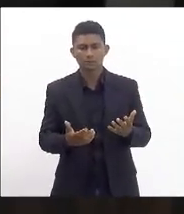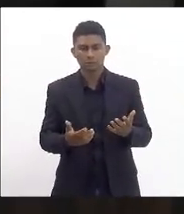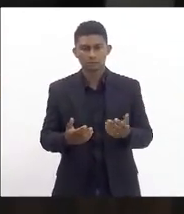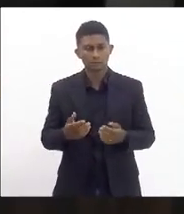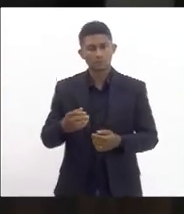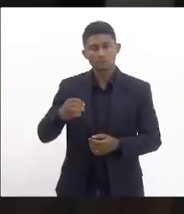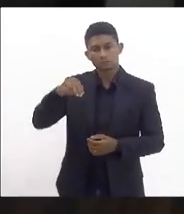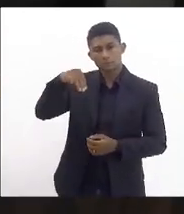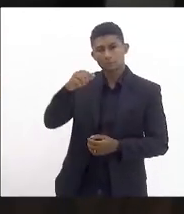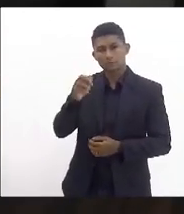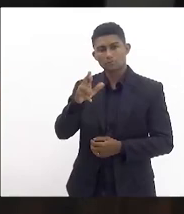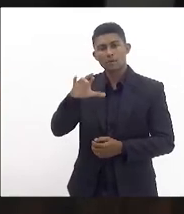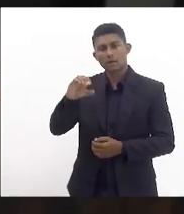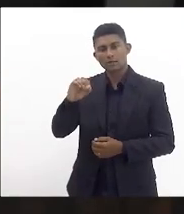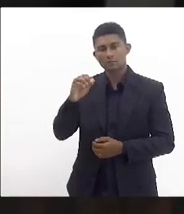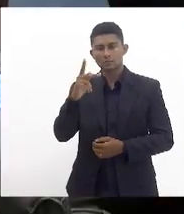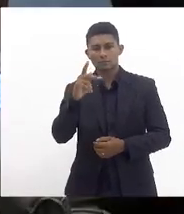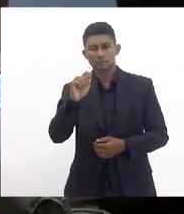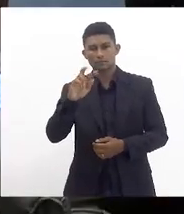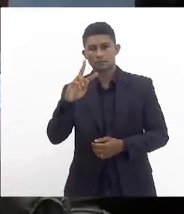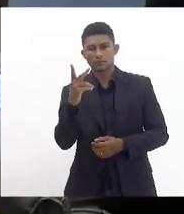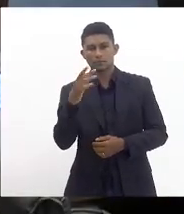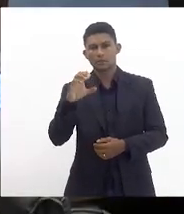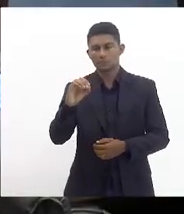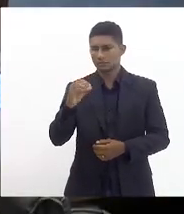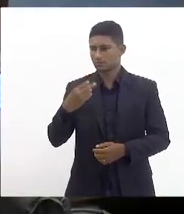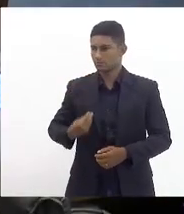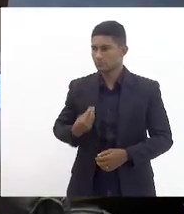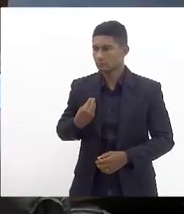Miller, deputado Márcio Pacheco.